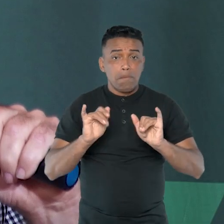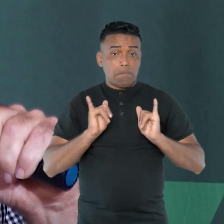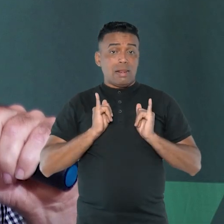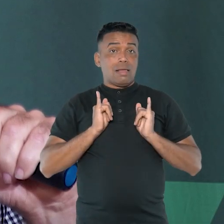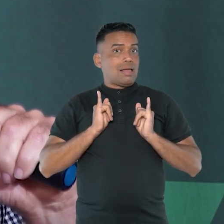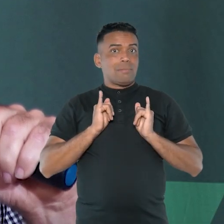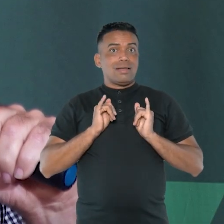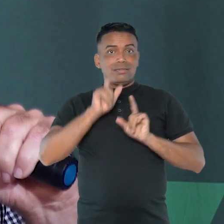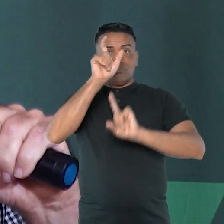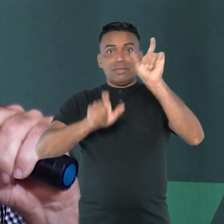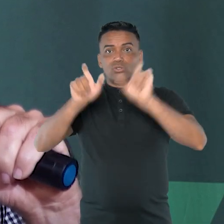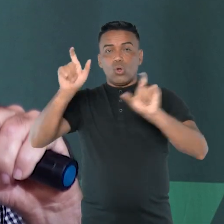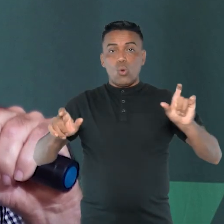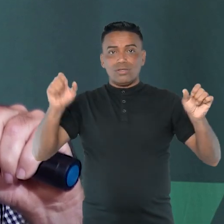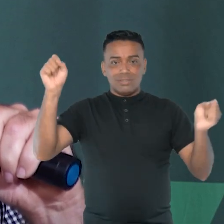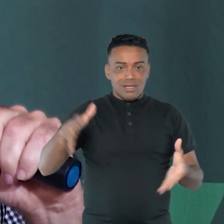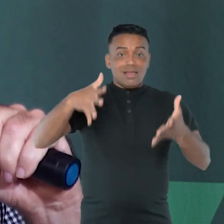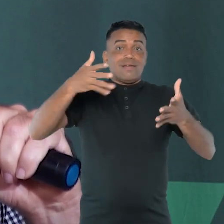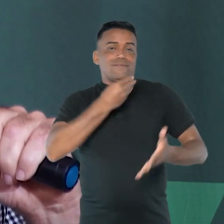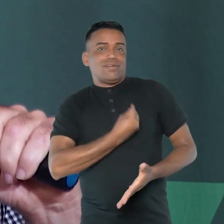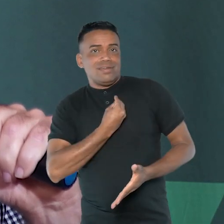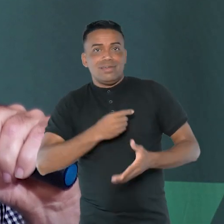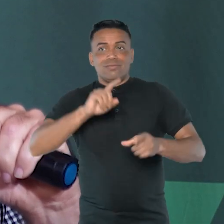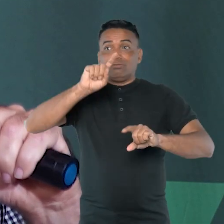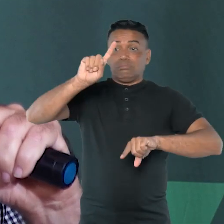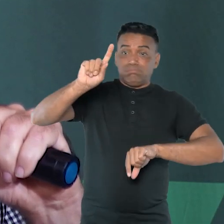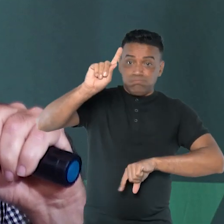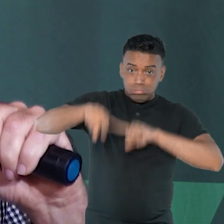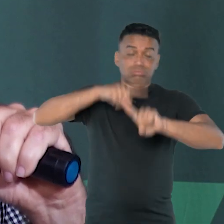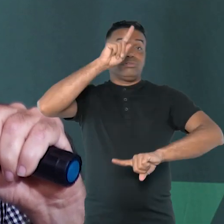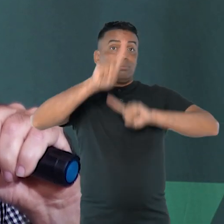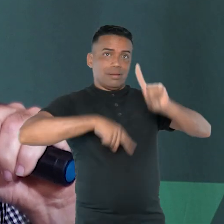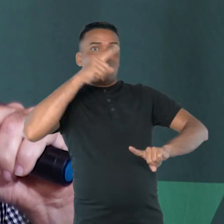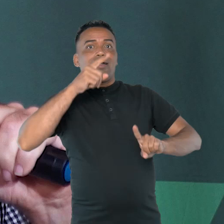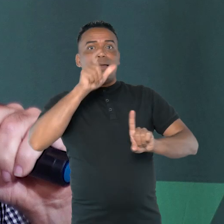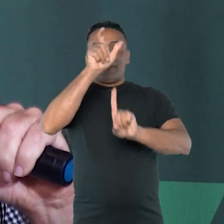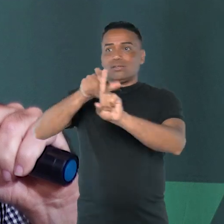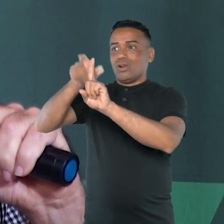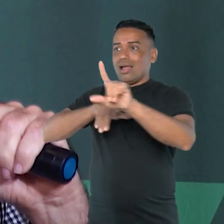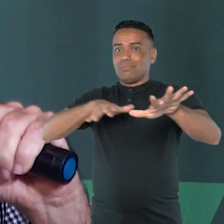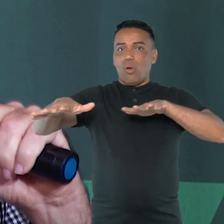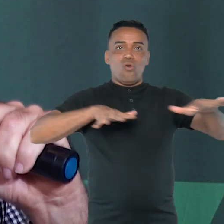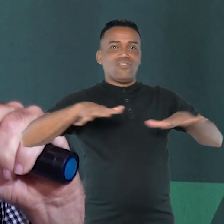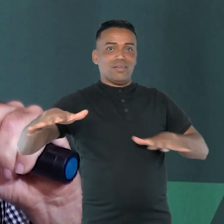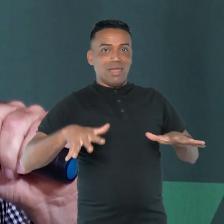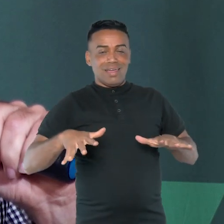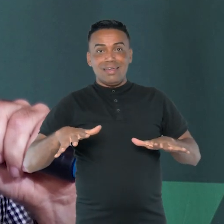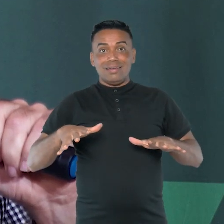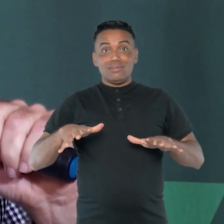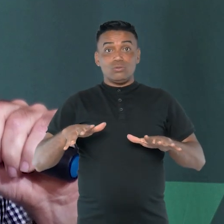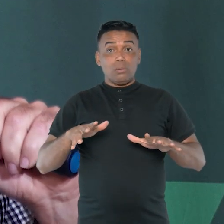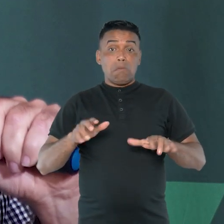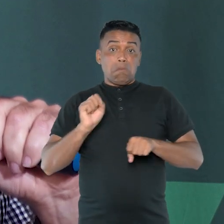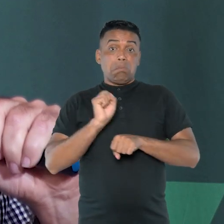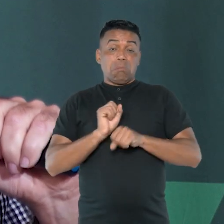coisas inertes, mas seres encantados, mundos vivos, a se desdobrarem e ampliarem para que personagens e paisagens se movam,